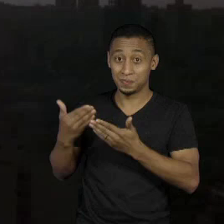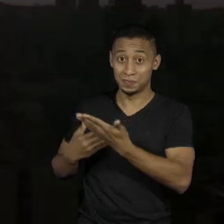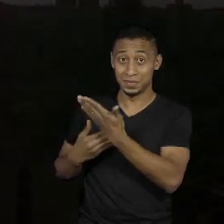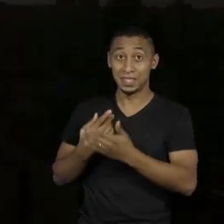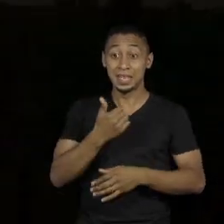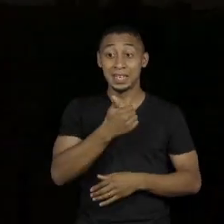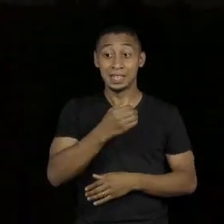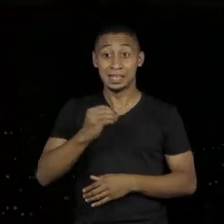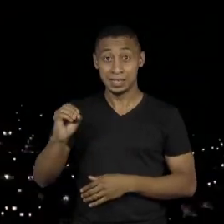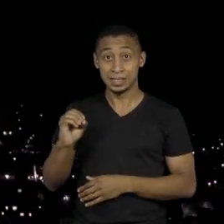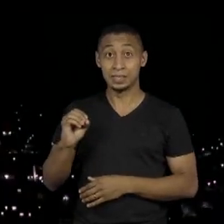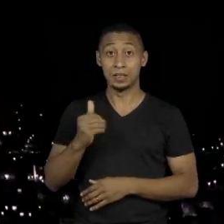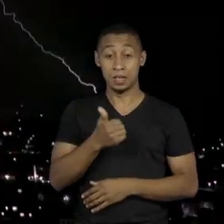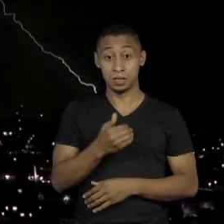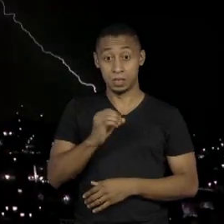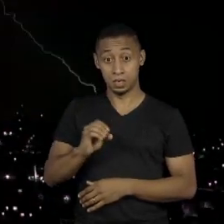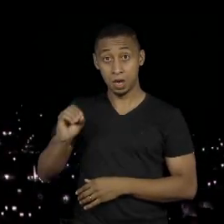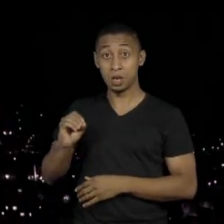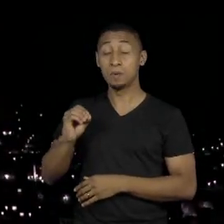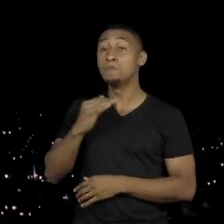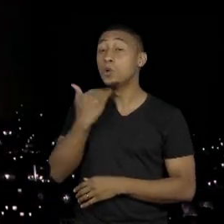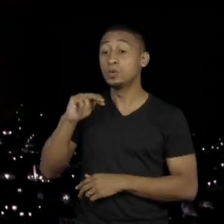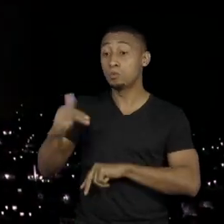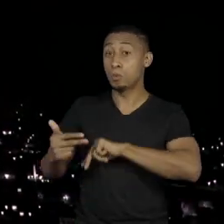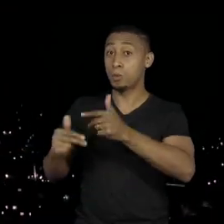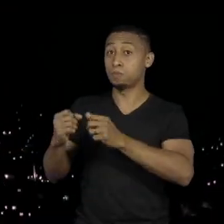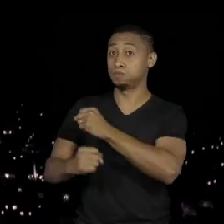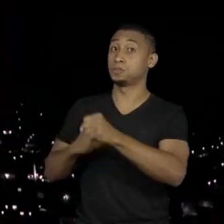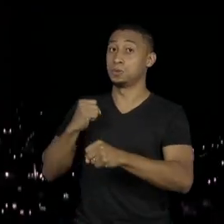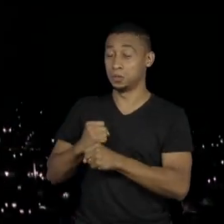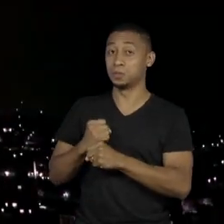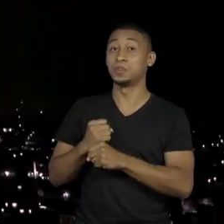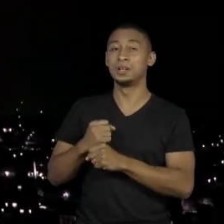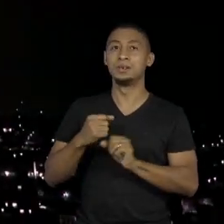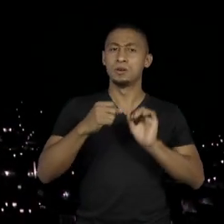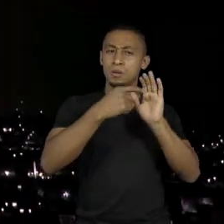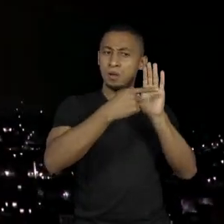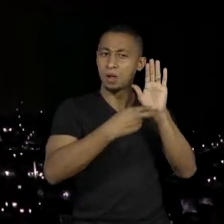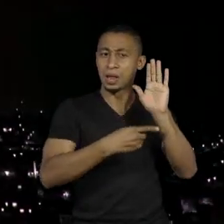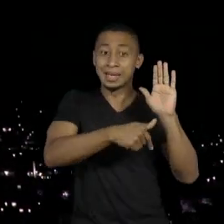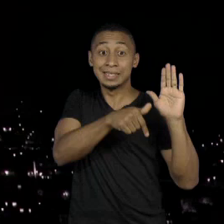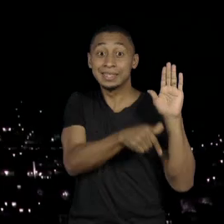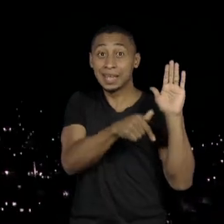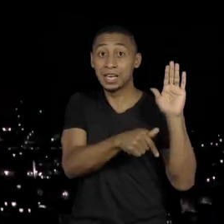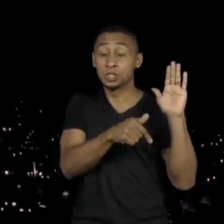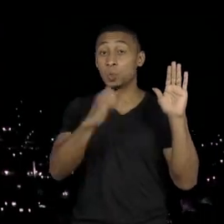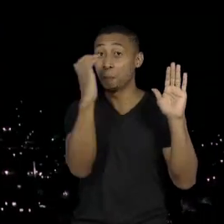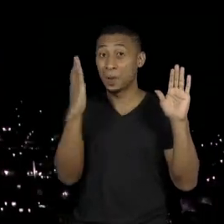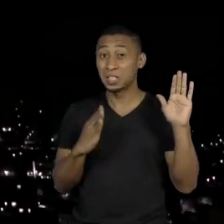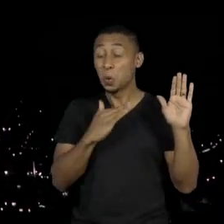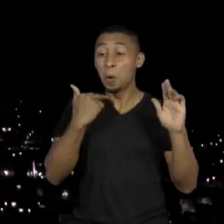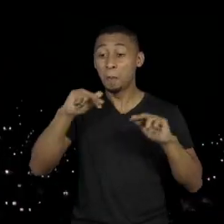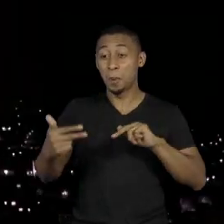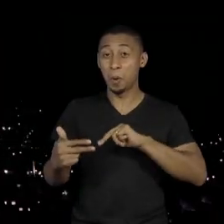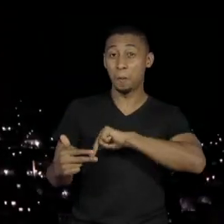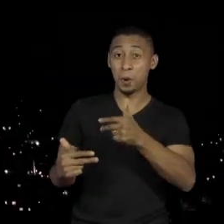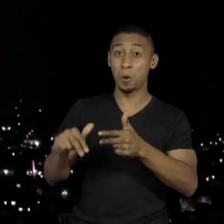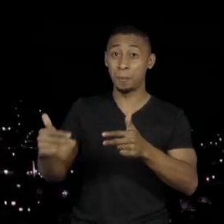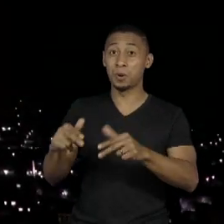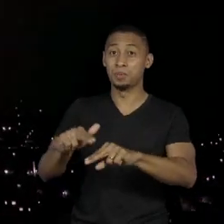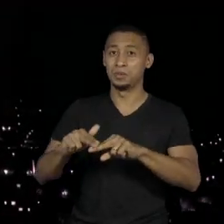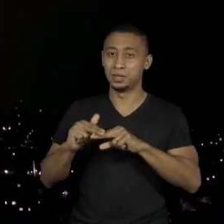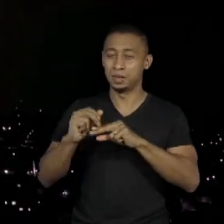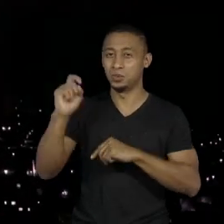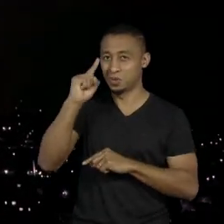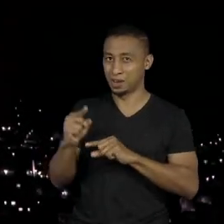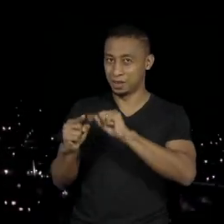ano são causadas por raios. É o 7º país do mundo com maior registro de acidentes desse tipo. Entre